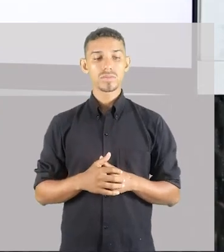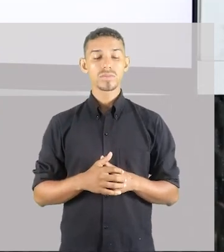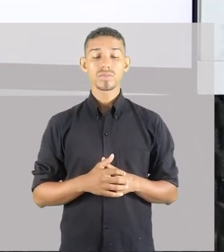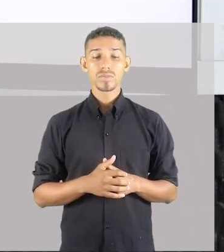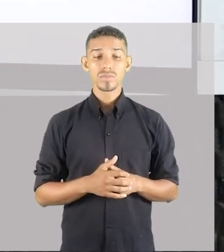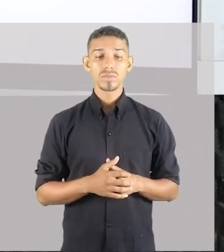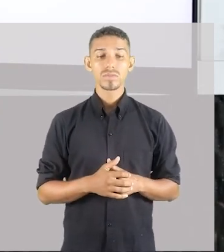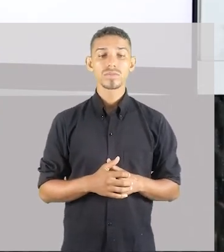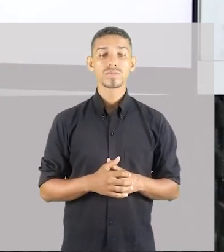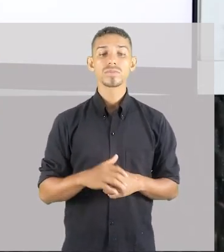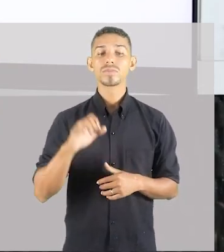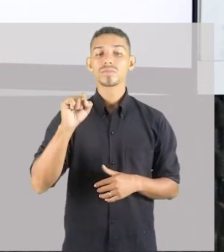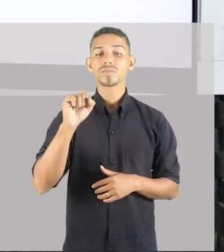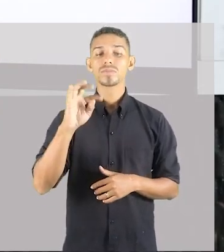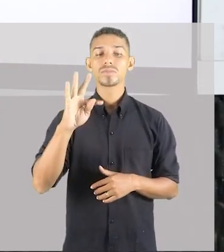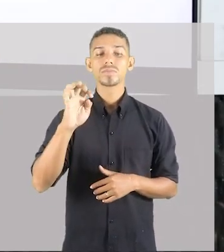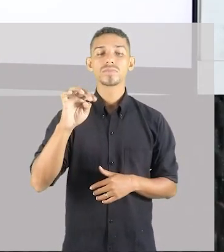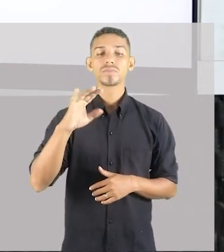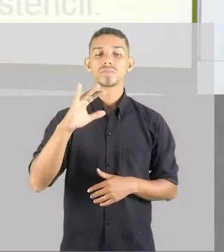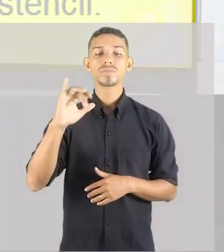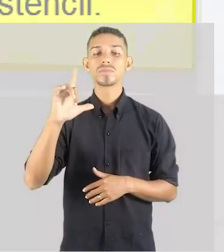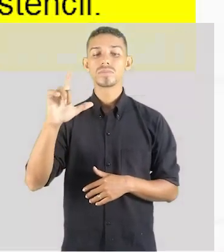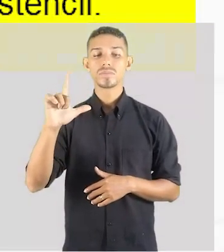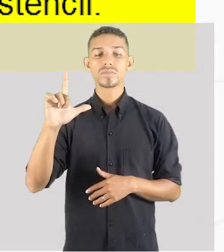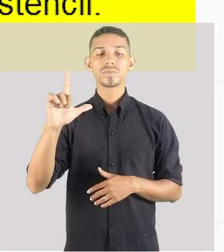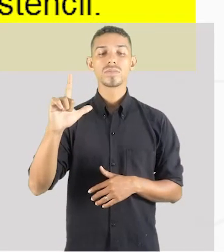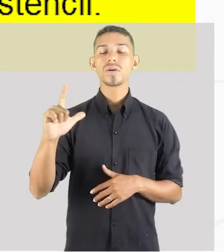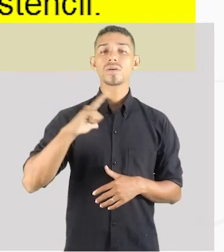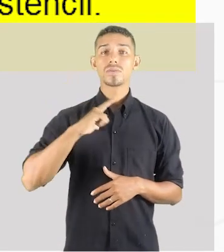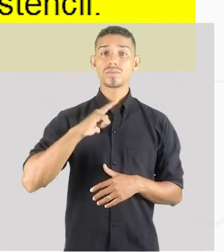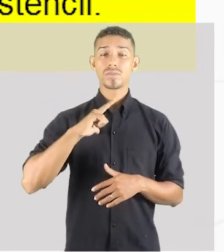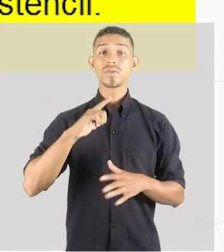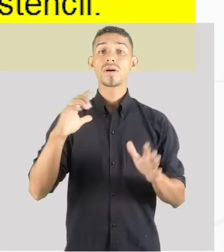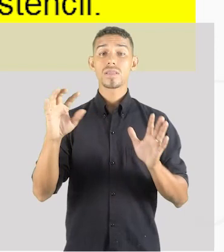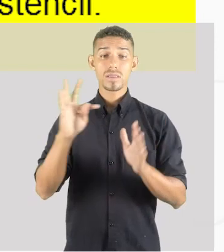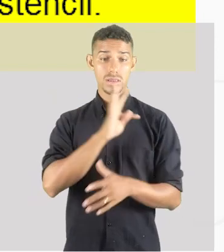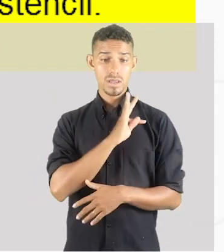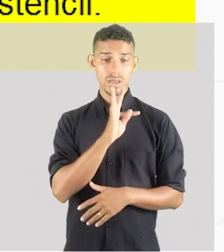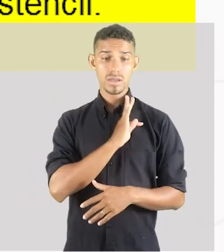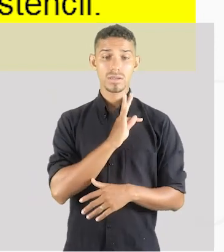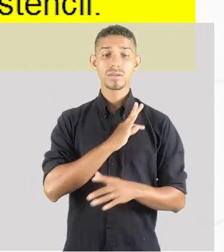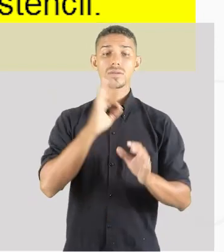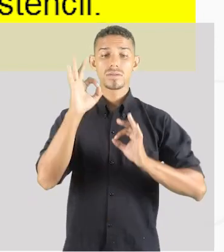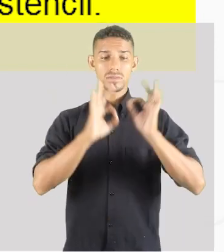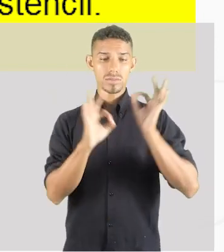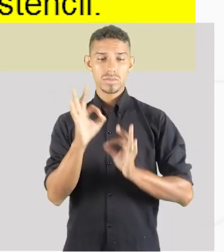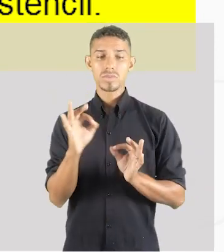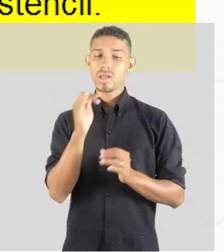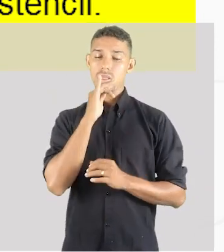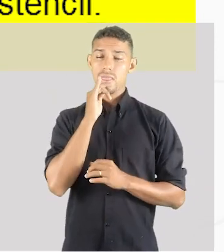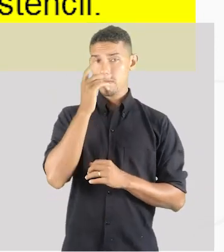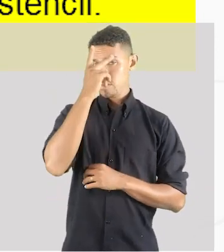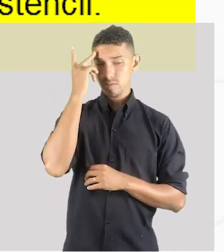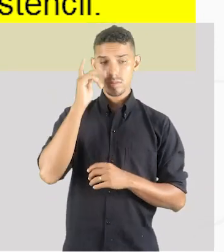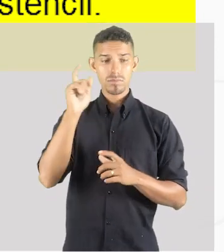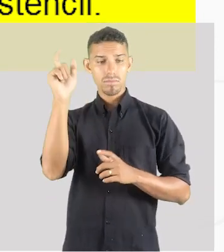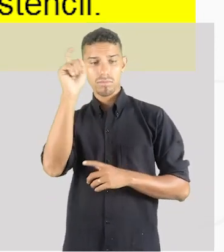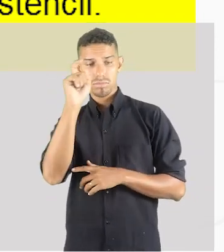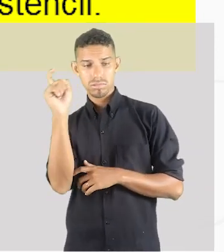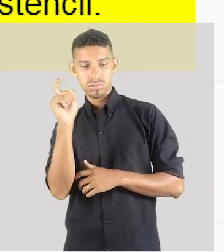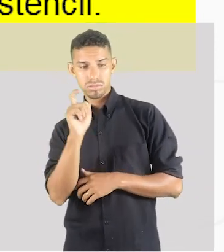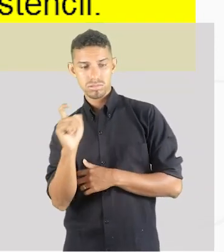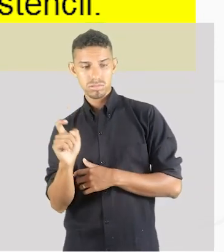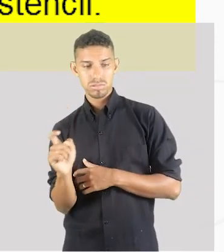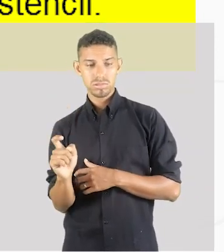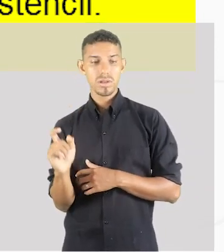extensil é uma técnica de reprodução onde você tem uma um desenho já montado numa placa geralmente já acetado você só chega e e preenche o